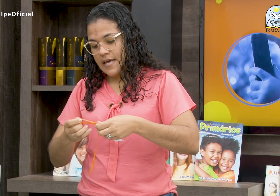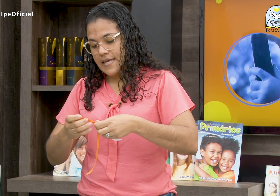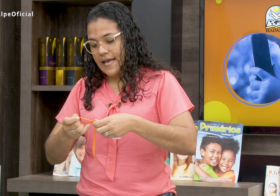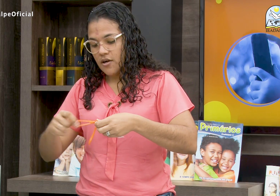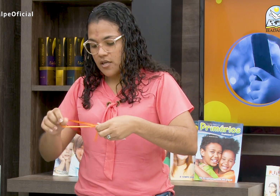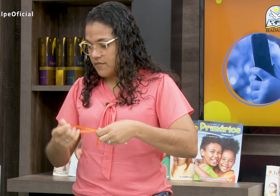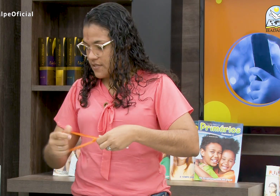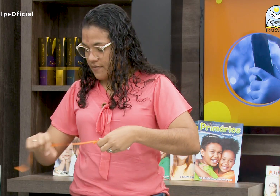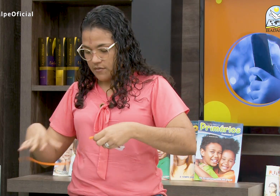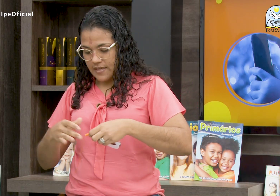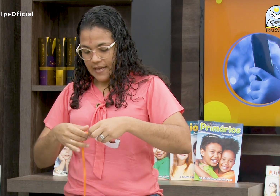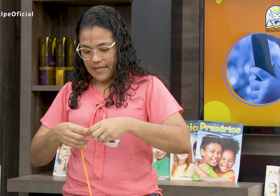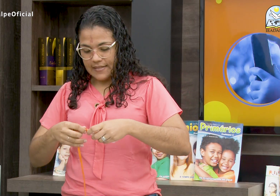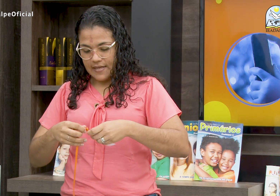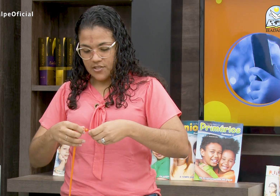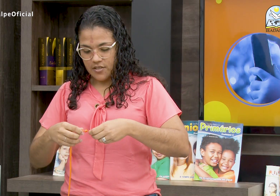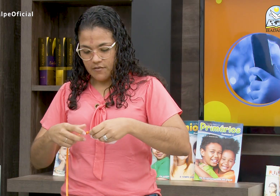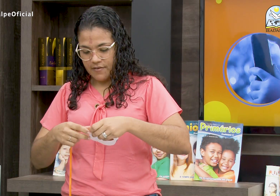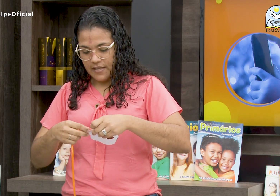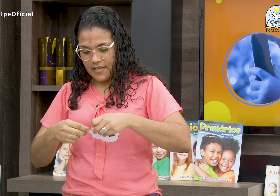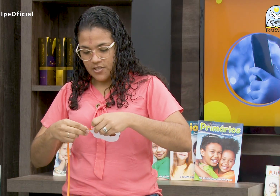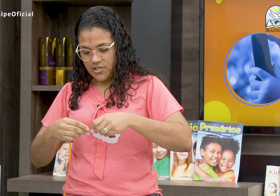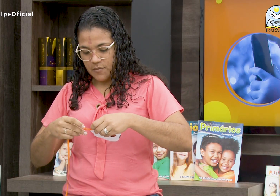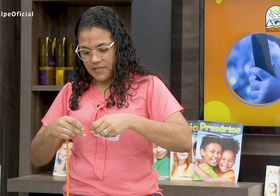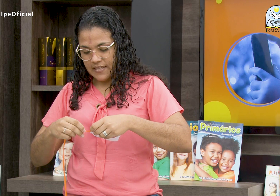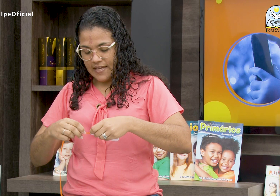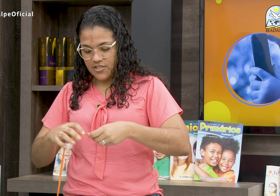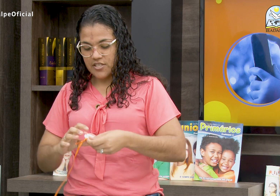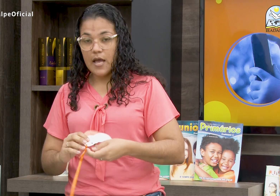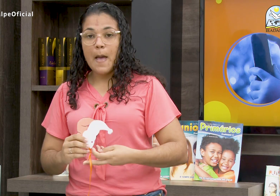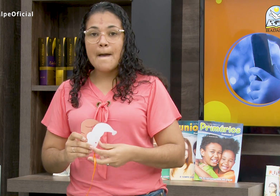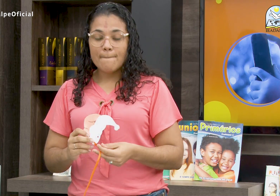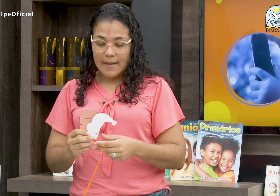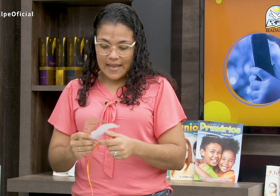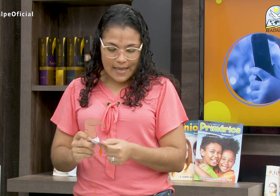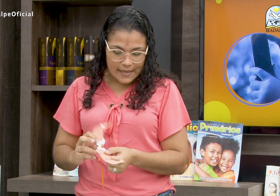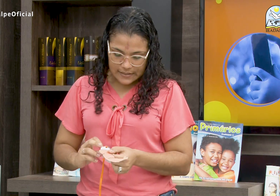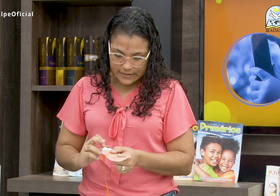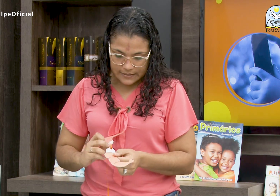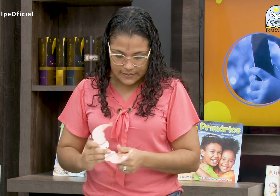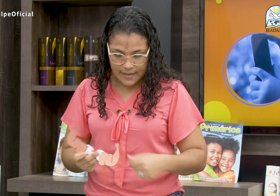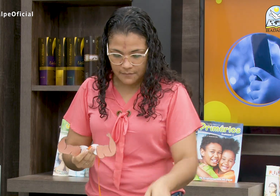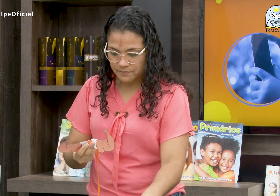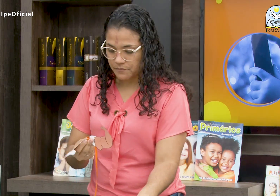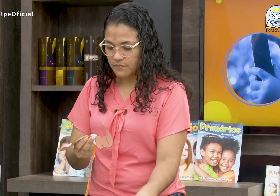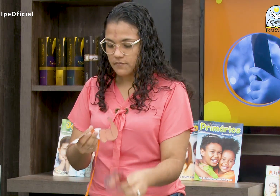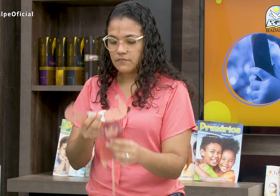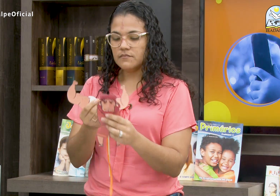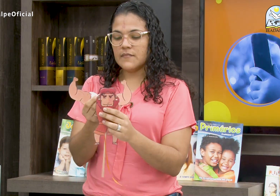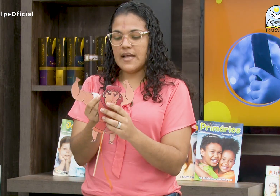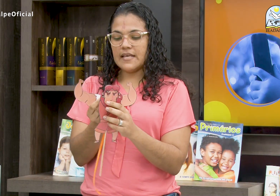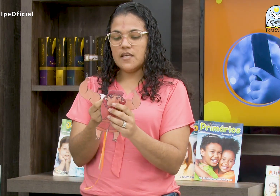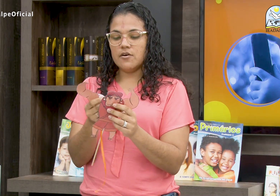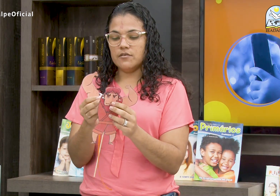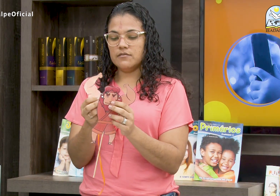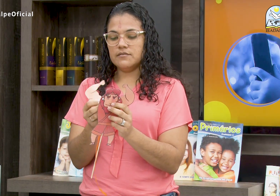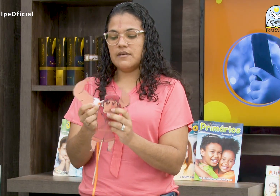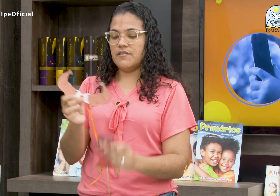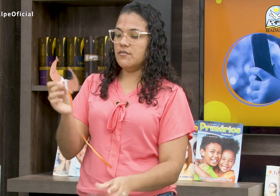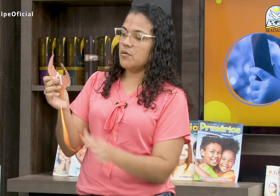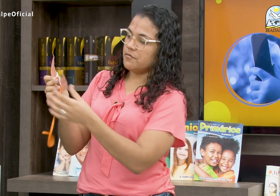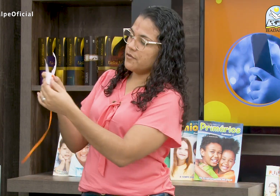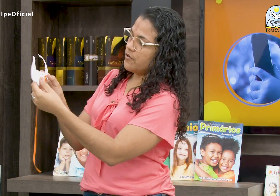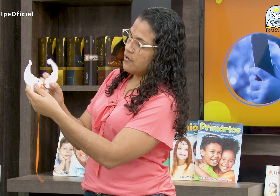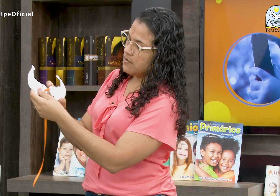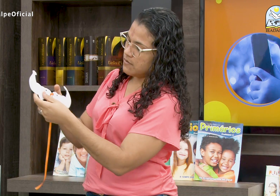lá. E agora você vai usar aquela tarraxinha que eu falei, que a gente chama de tarraxinha bailarina, tá? Aqui, ó. Tá